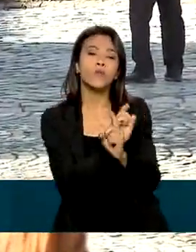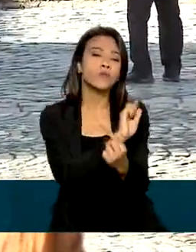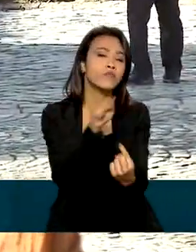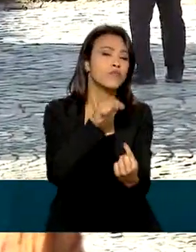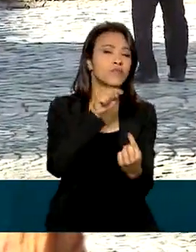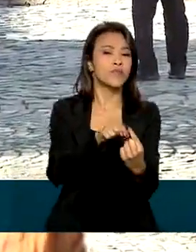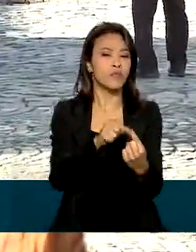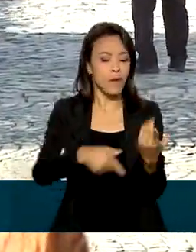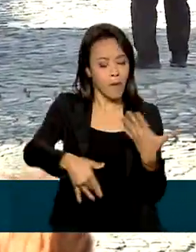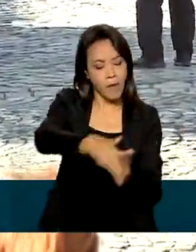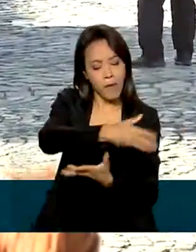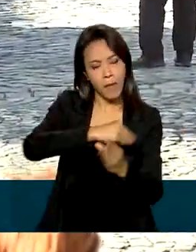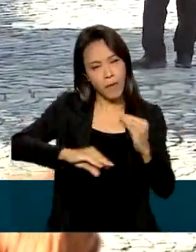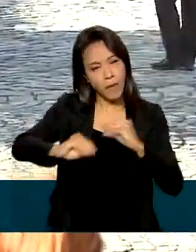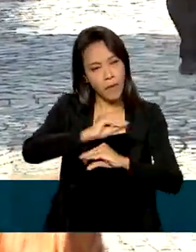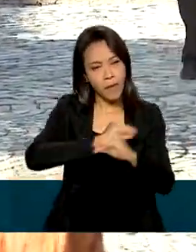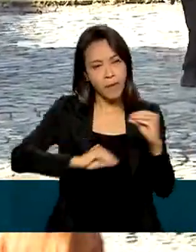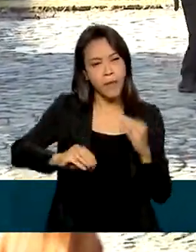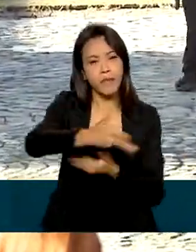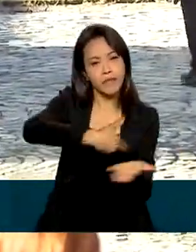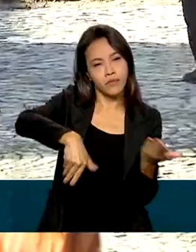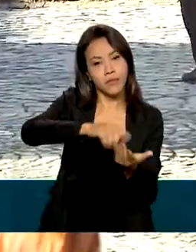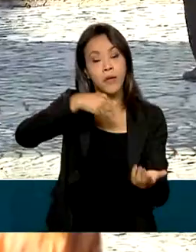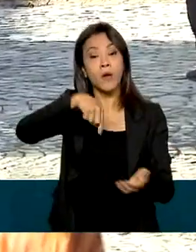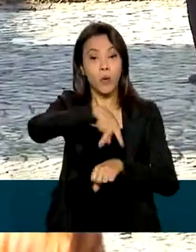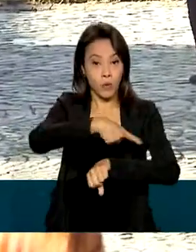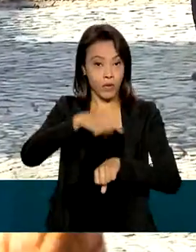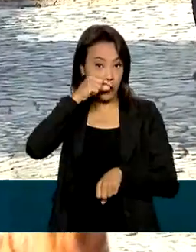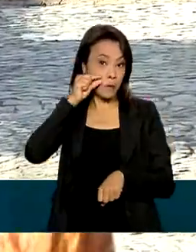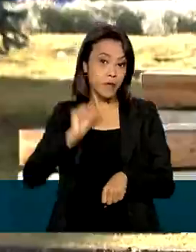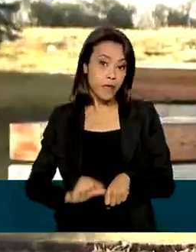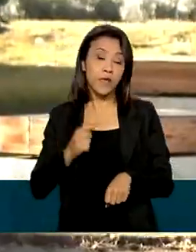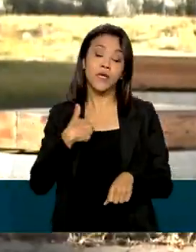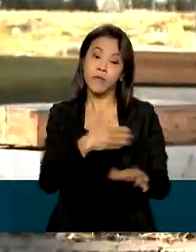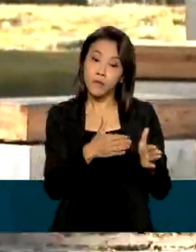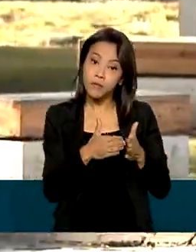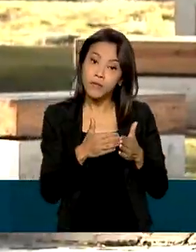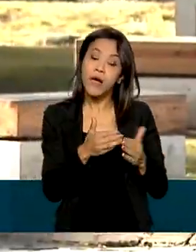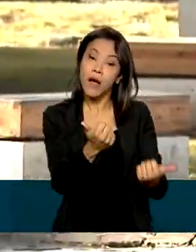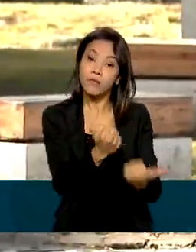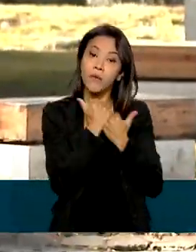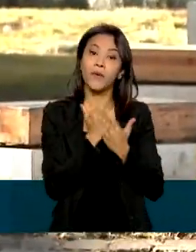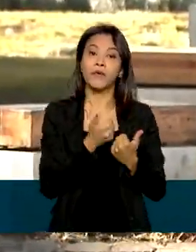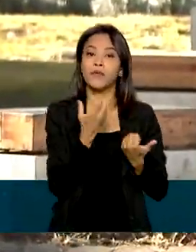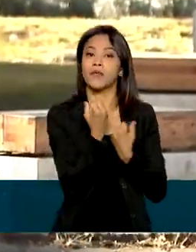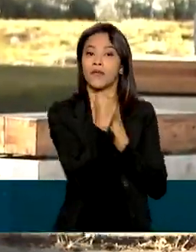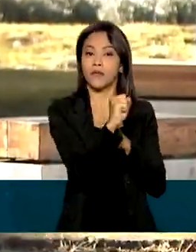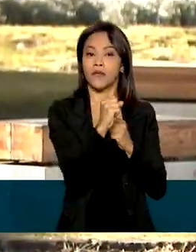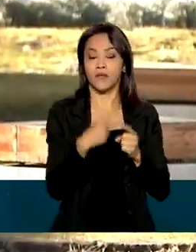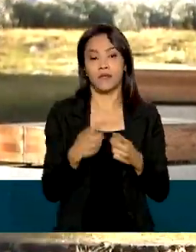para estreitar a relação bilateral com Hungria e buscar a cooperação em áreas como defesa Ciência e Tecnologia